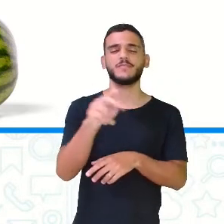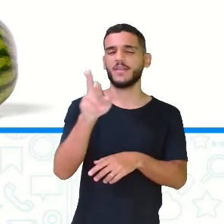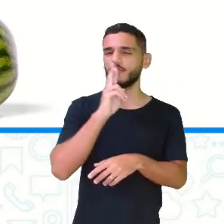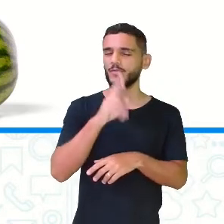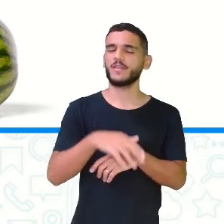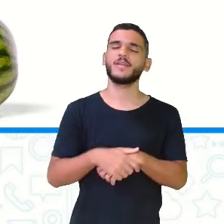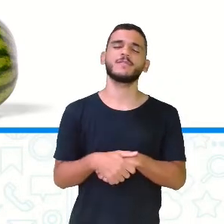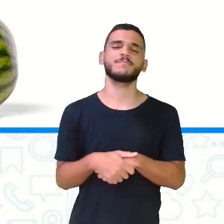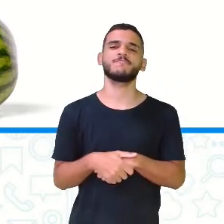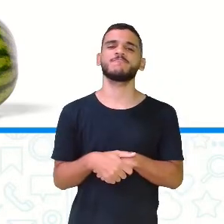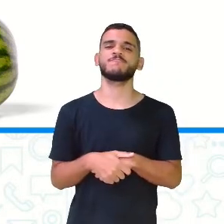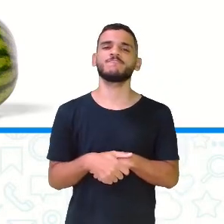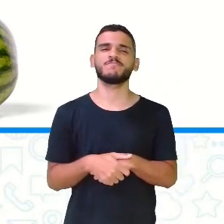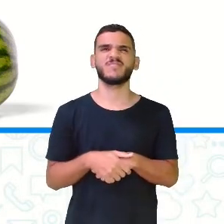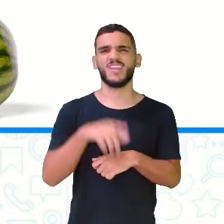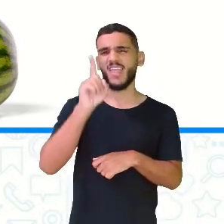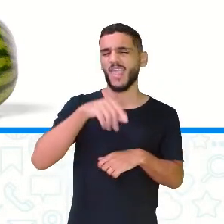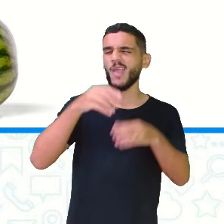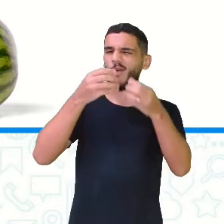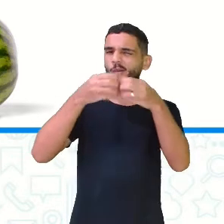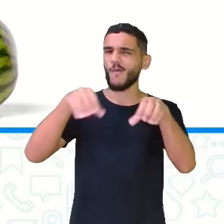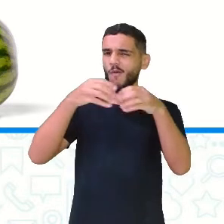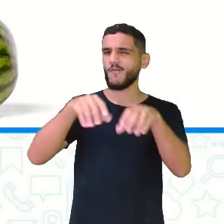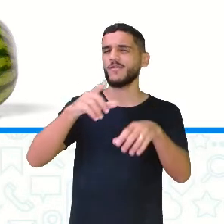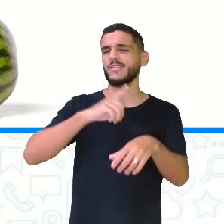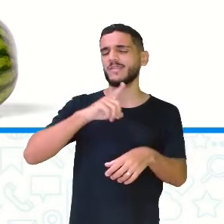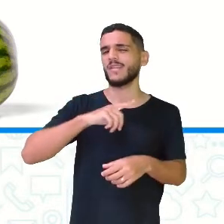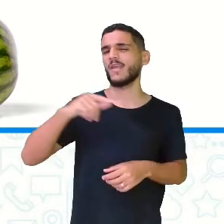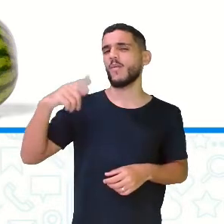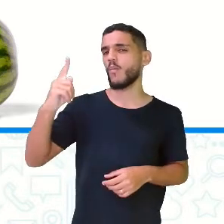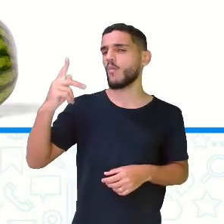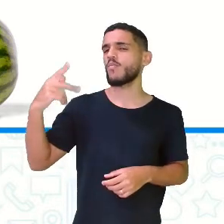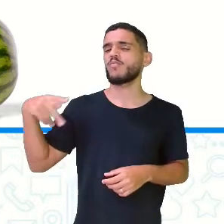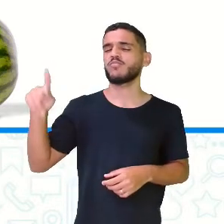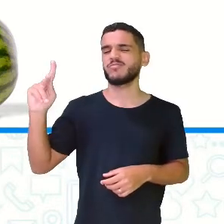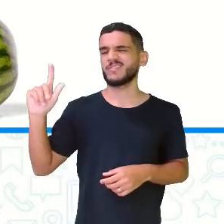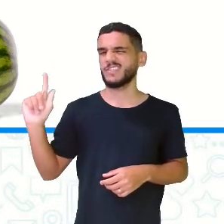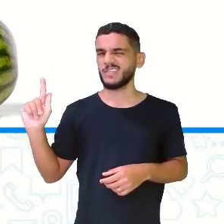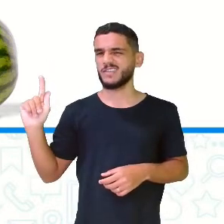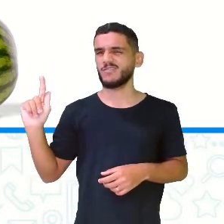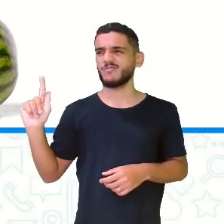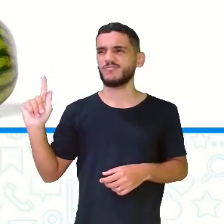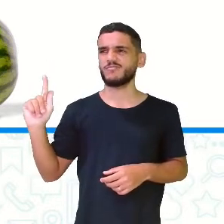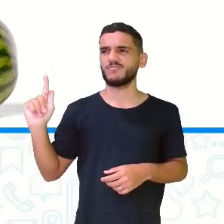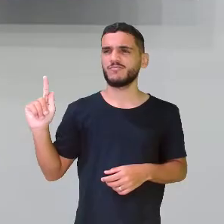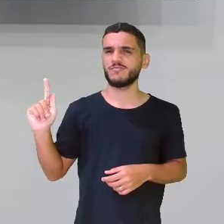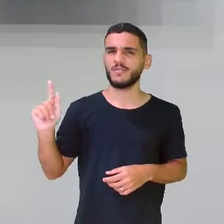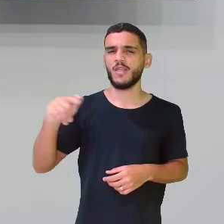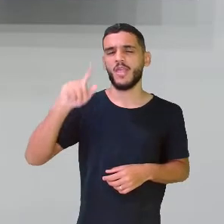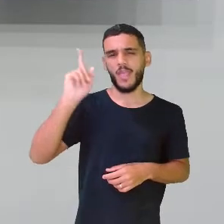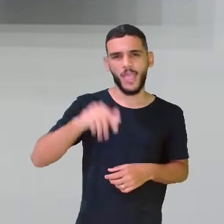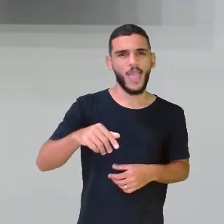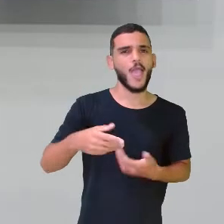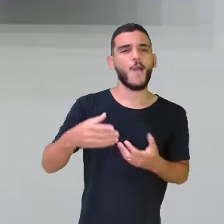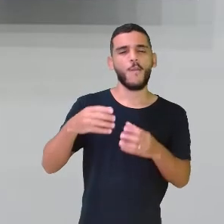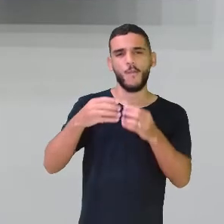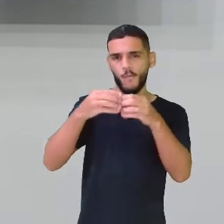ovo, professora Iris, que mede 1 quilo? Não, professora. Um ovo? Professora Será um Kedma. ovo de